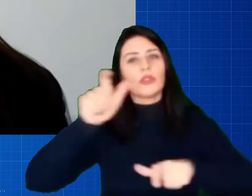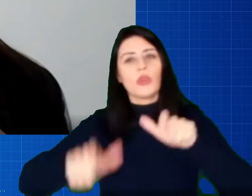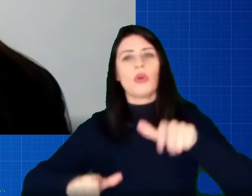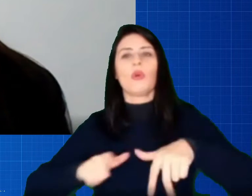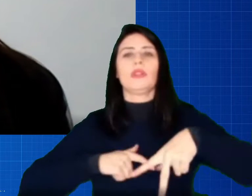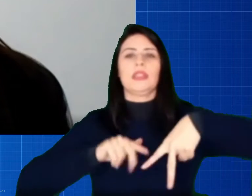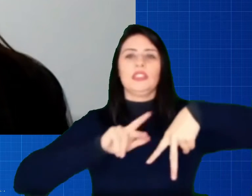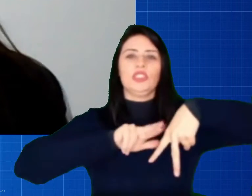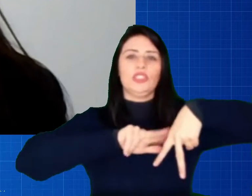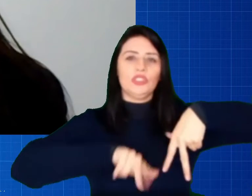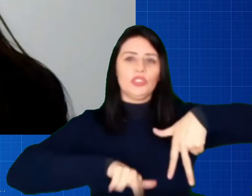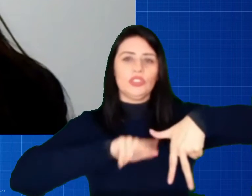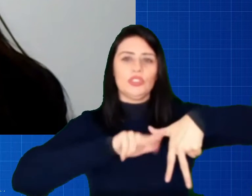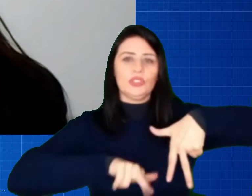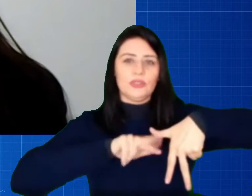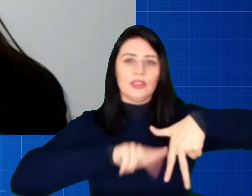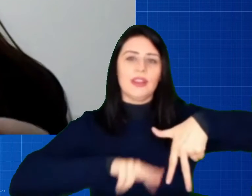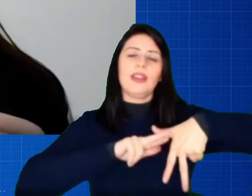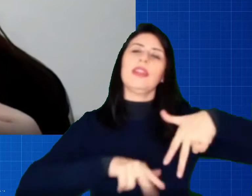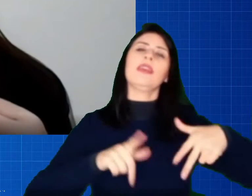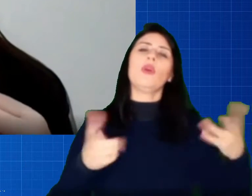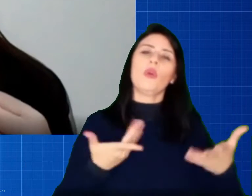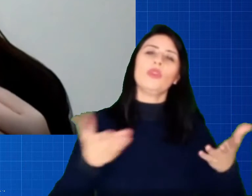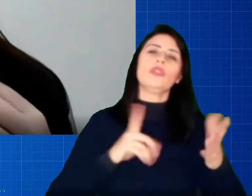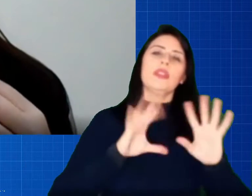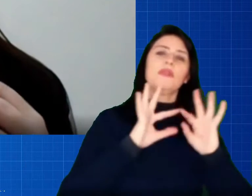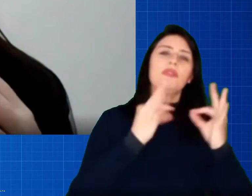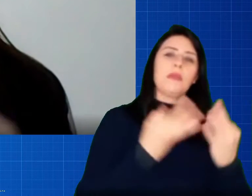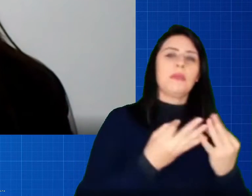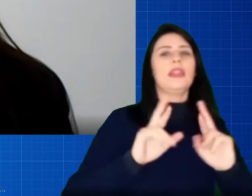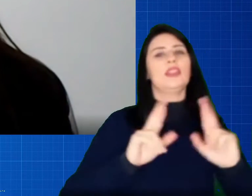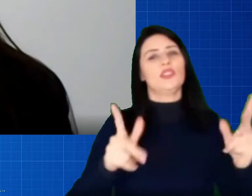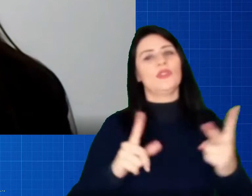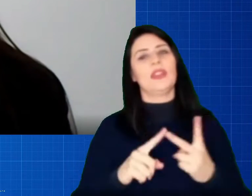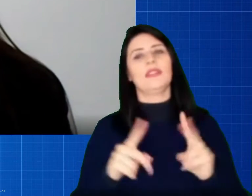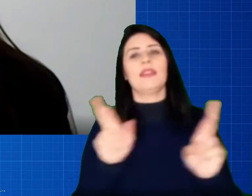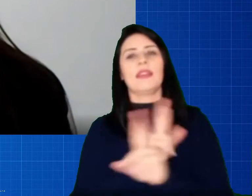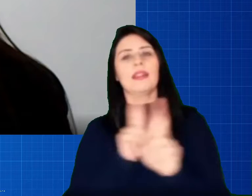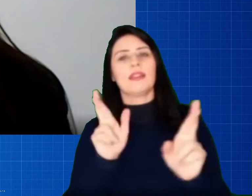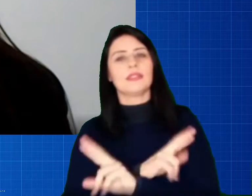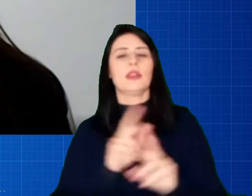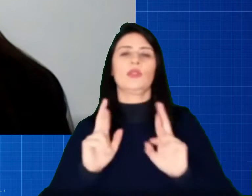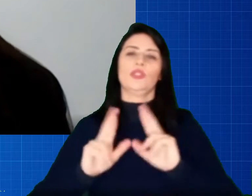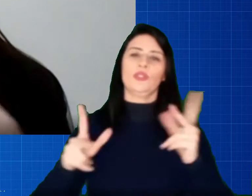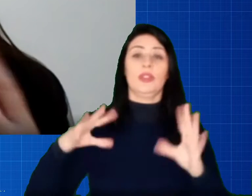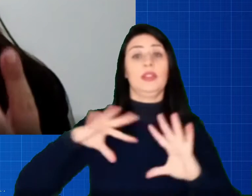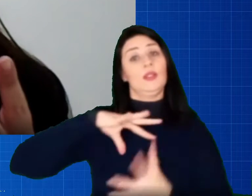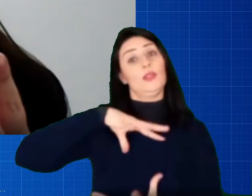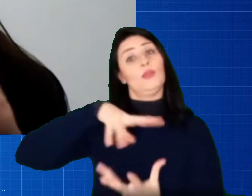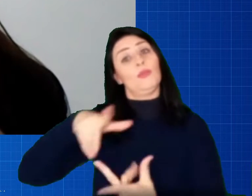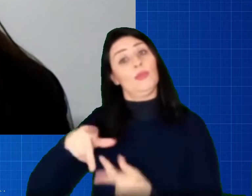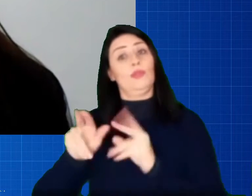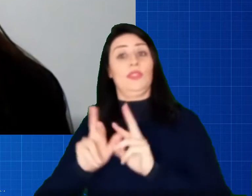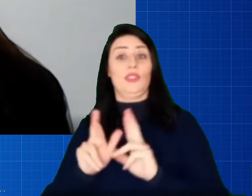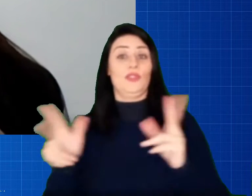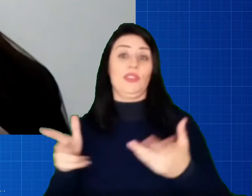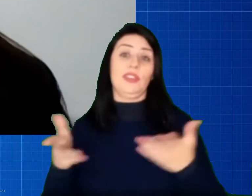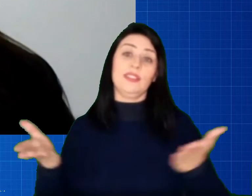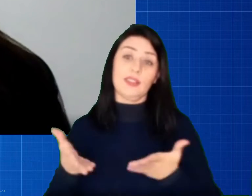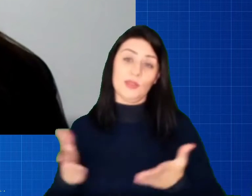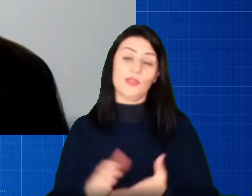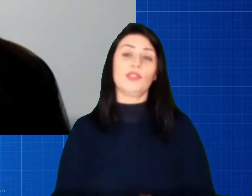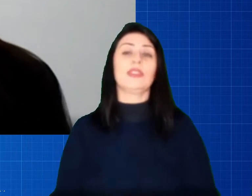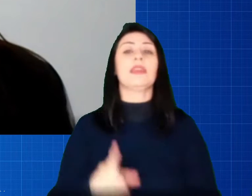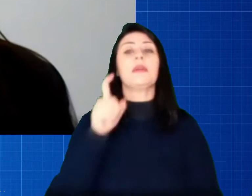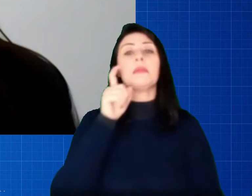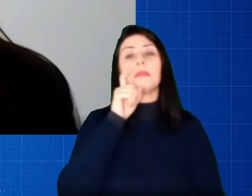próximo, que hoje em dia a gente tem famílias diferentes, a gente tem relações diferentes, né? O mundo está muito diferente. Então, assim,